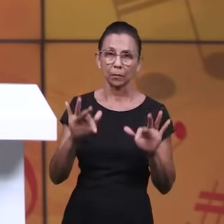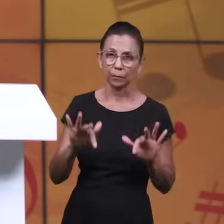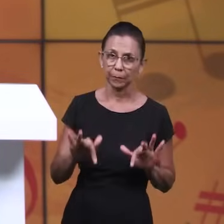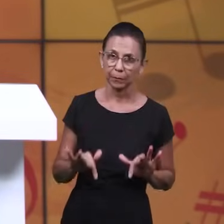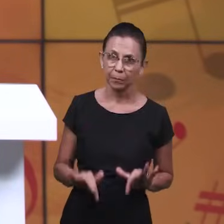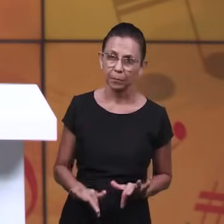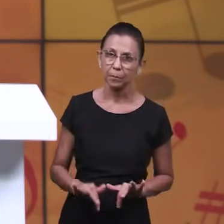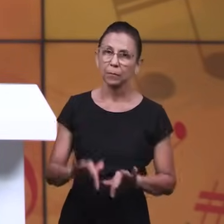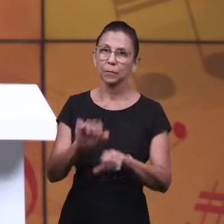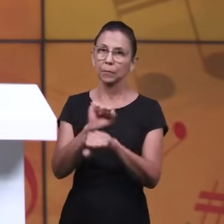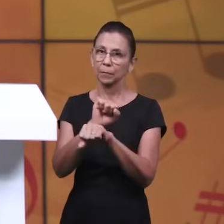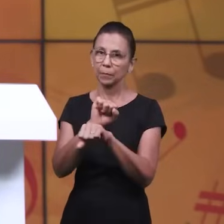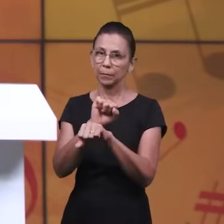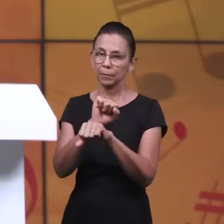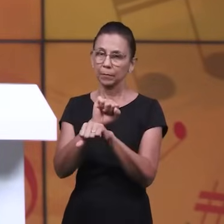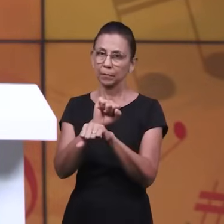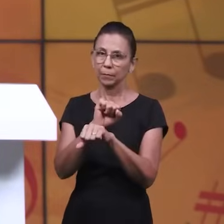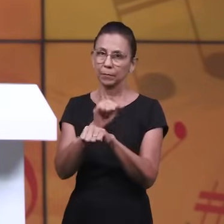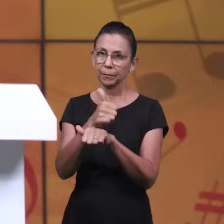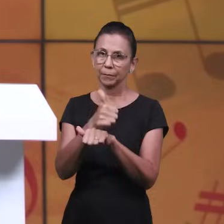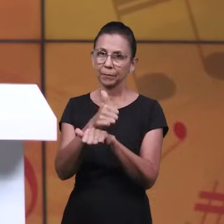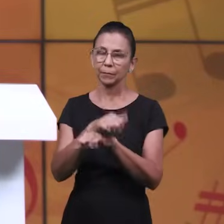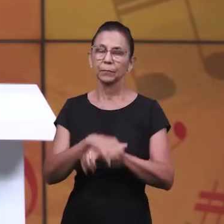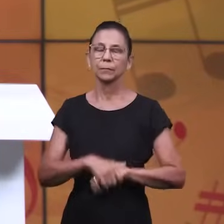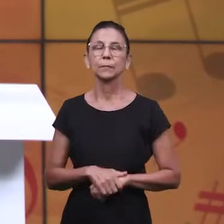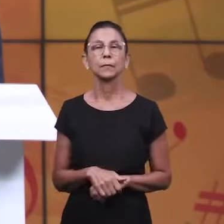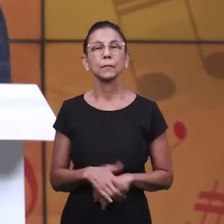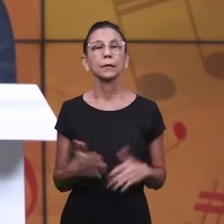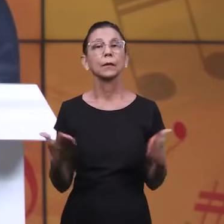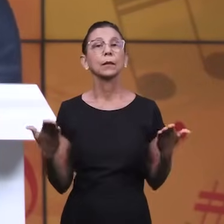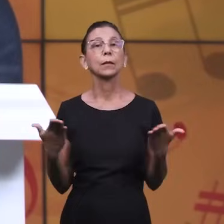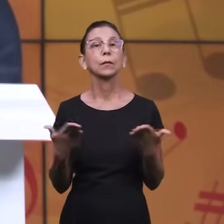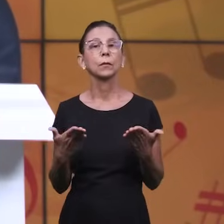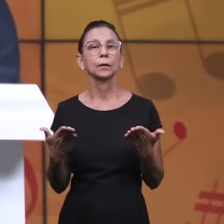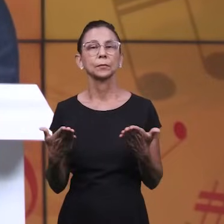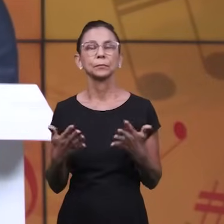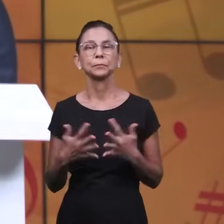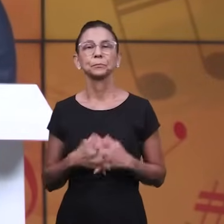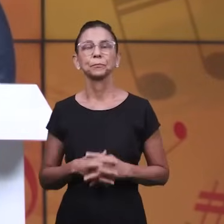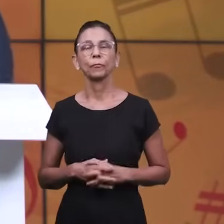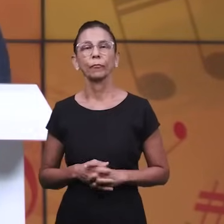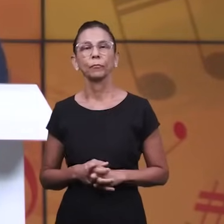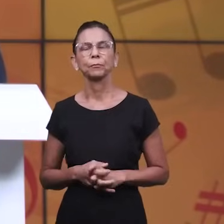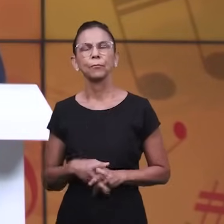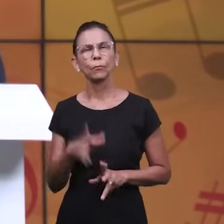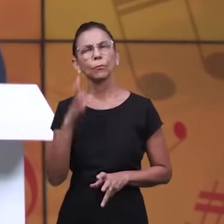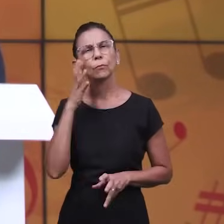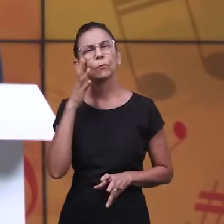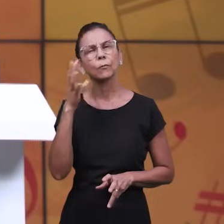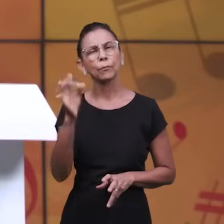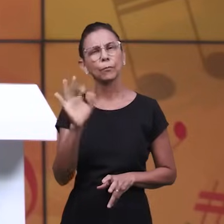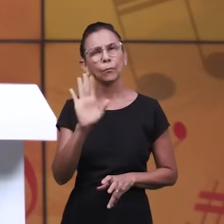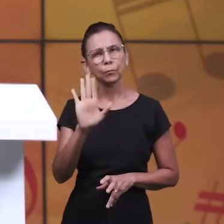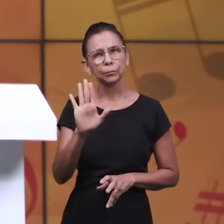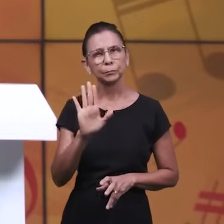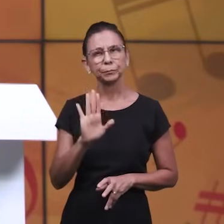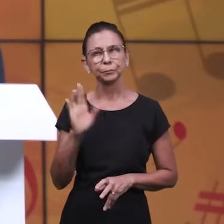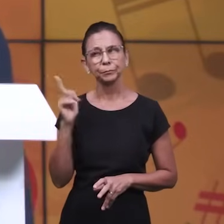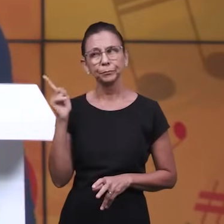que parar a nossa meia-lua. Amém? Agora, a tia quer chamar a sua atenção para esta